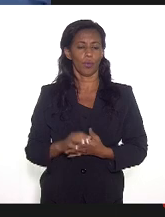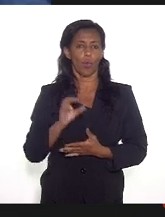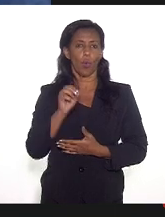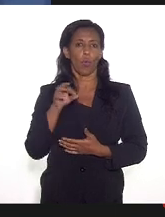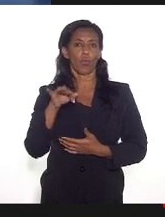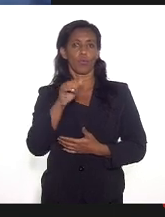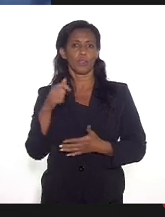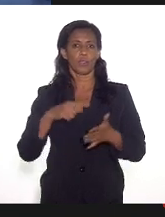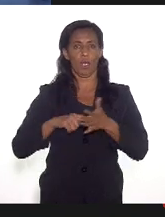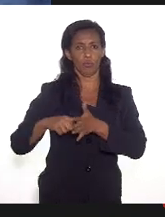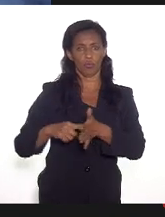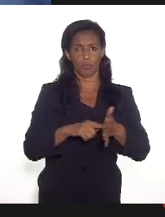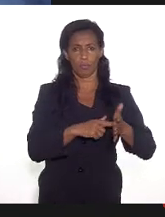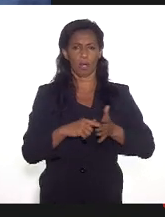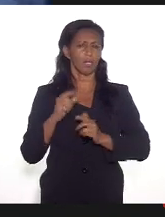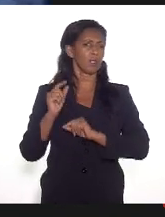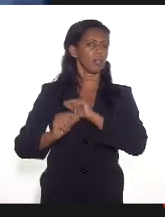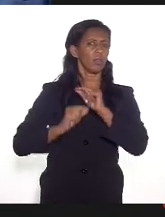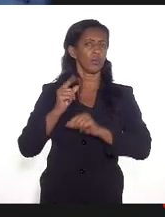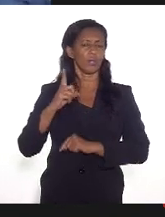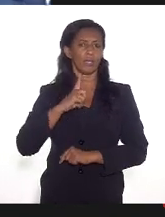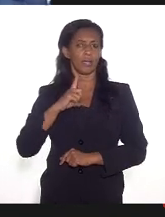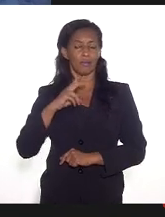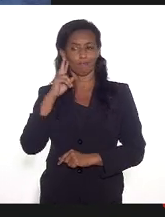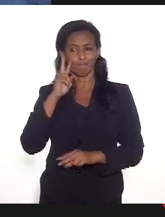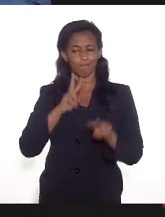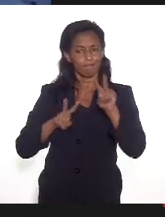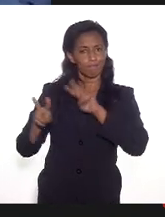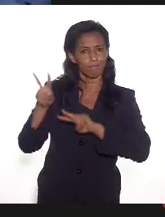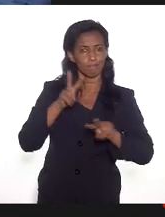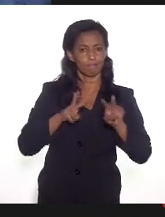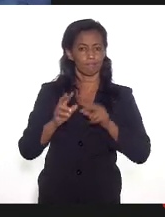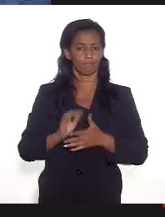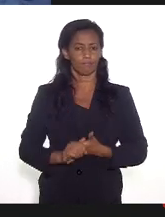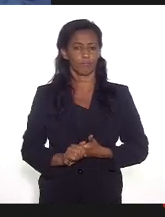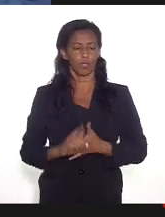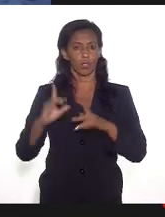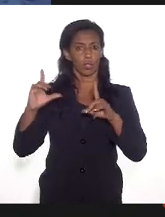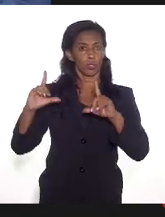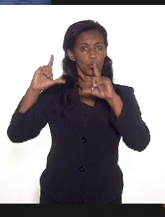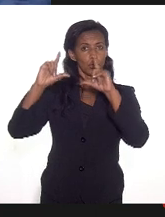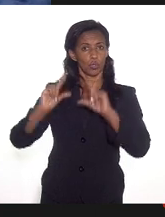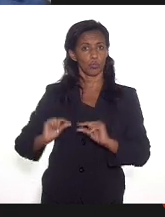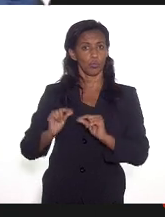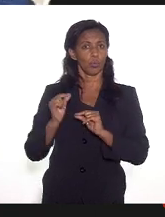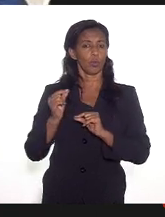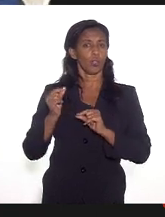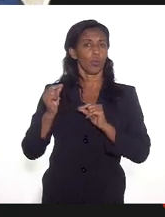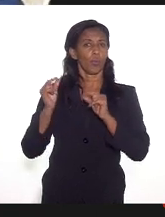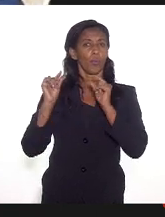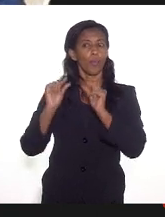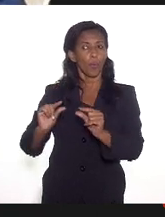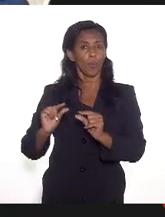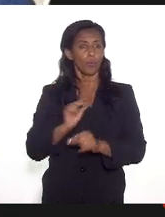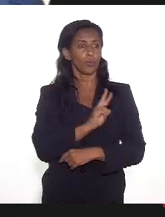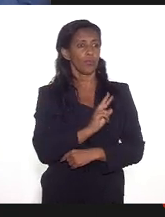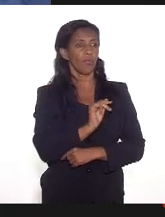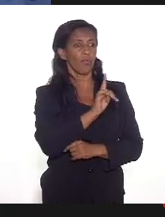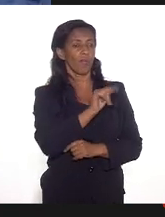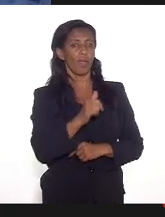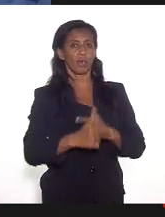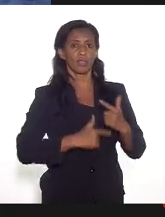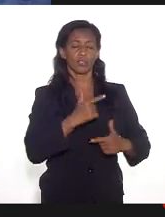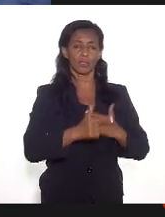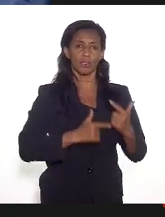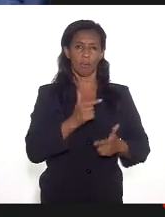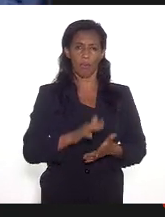Máquina. E o que nós temos observado? Diminuiu-se muito o nível de empregabilidade dos nossos alunos, e